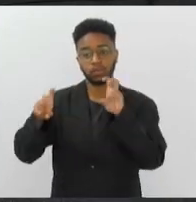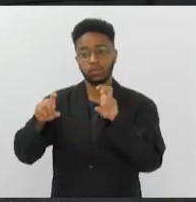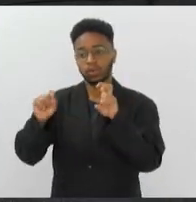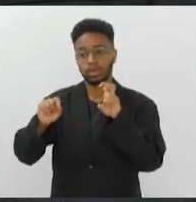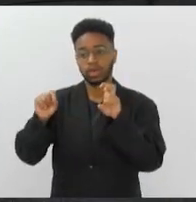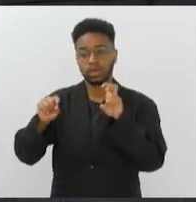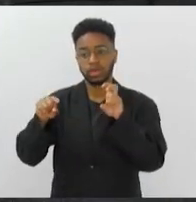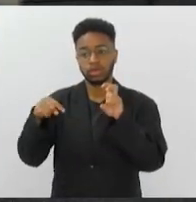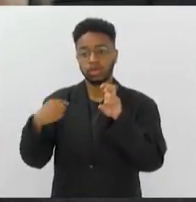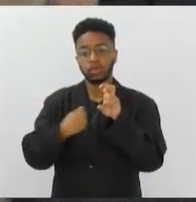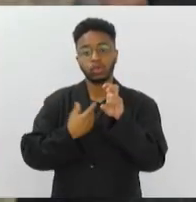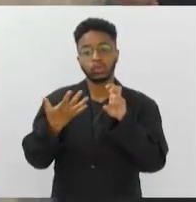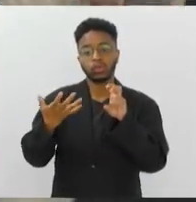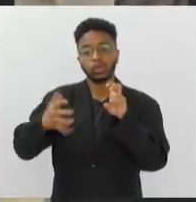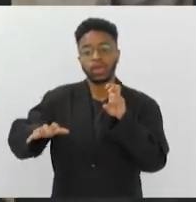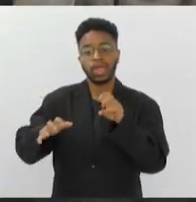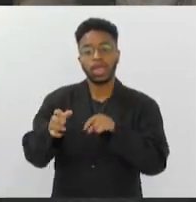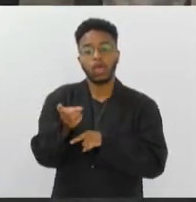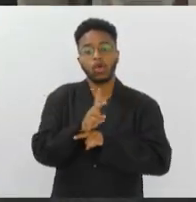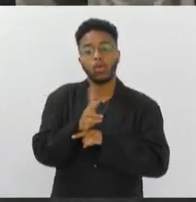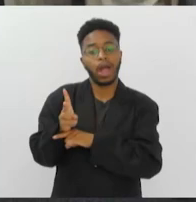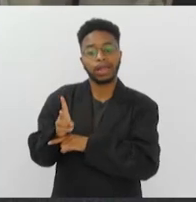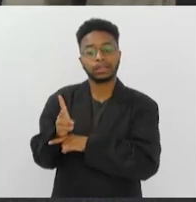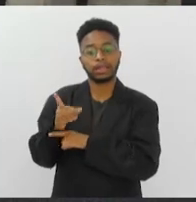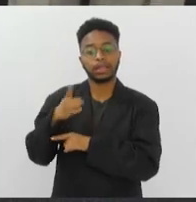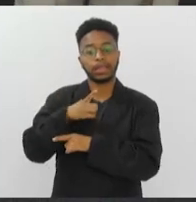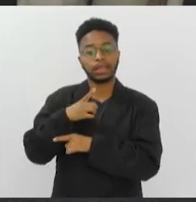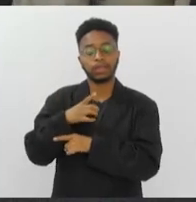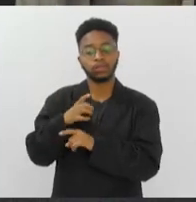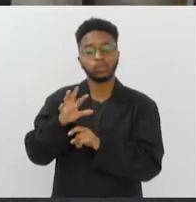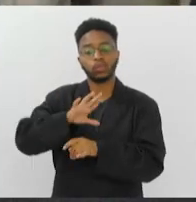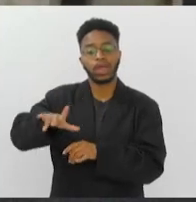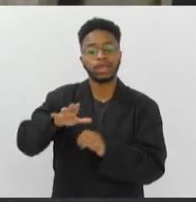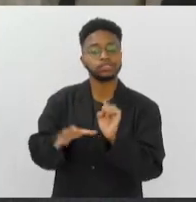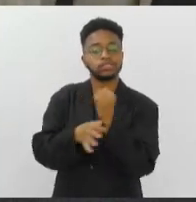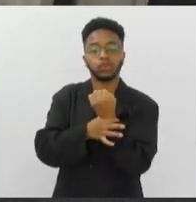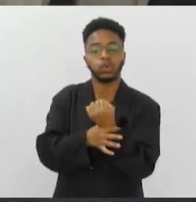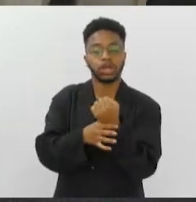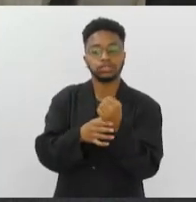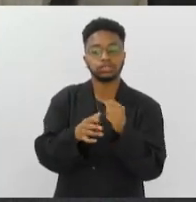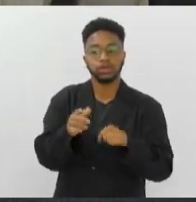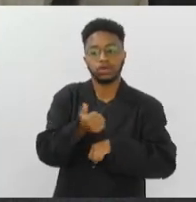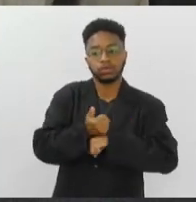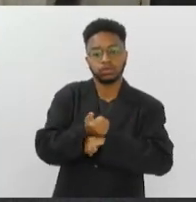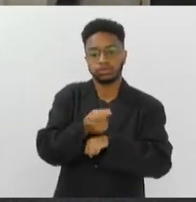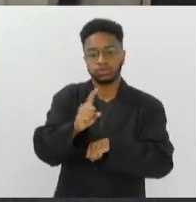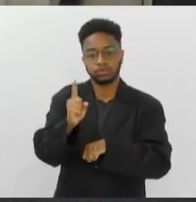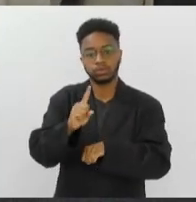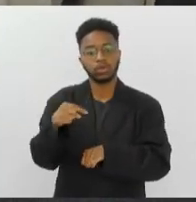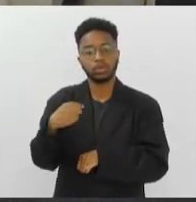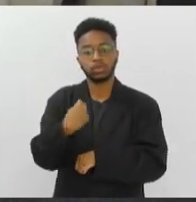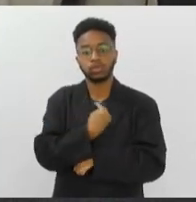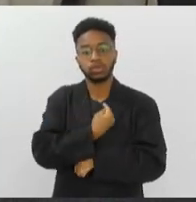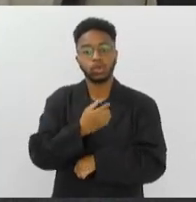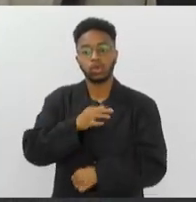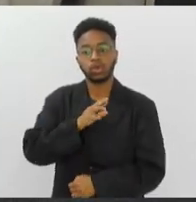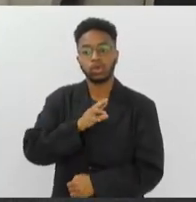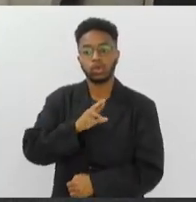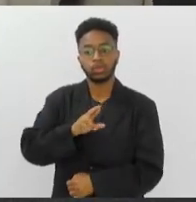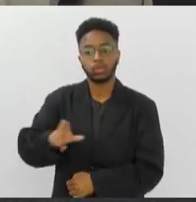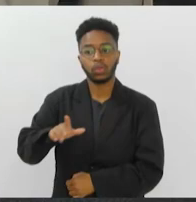quer um porteiro, a gente não quer guarda, a gente não quer segurança para terminar, que é isso aí. E nós somos cabos com